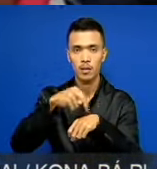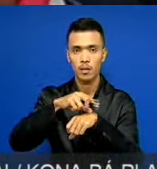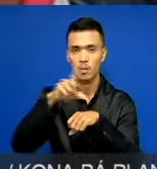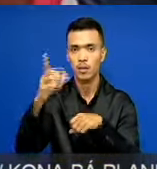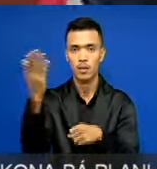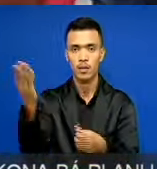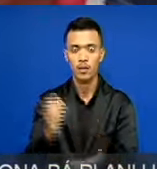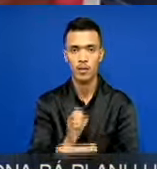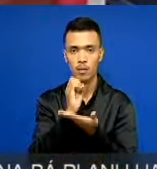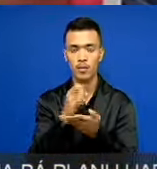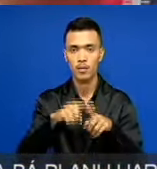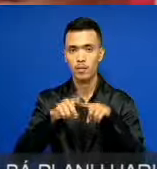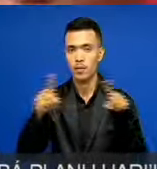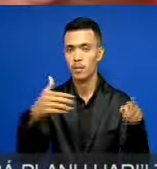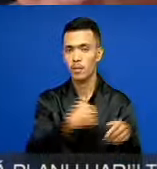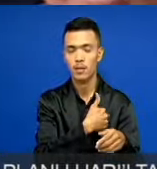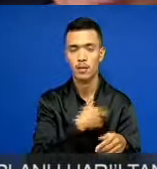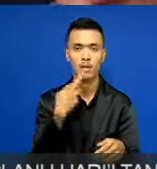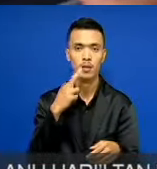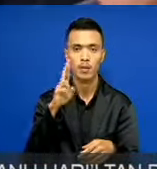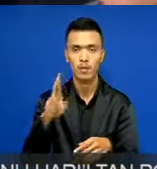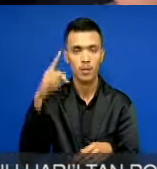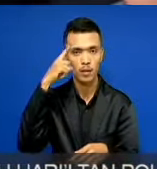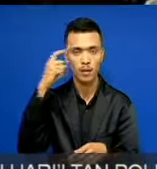Aoikusi, mas será o bela for resposta também se